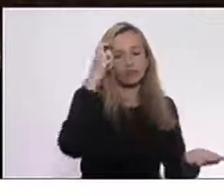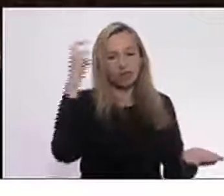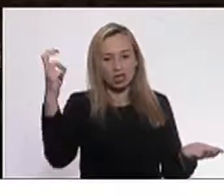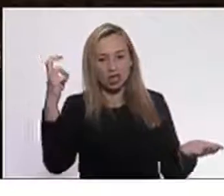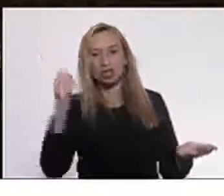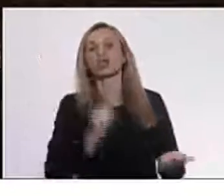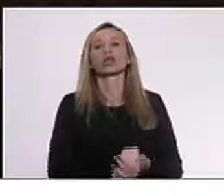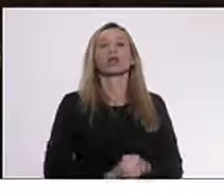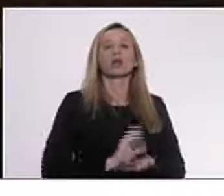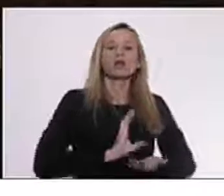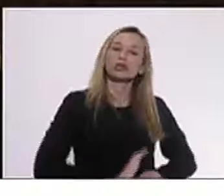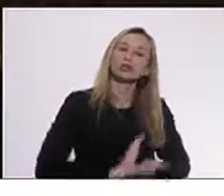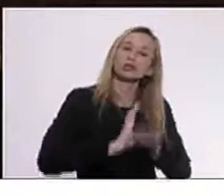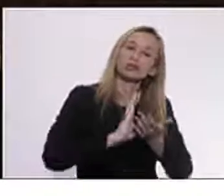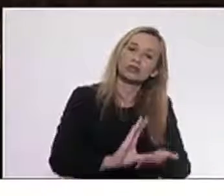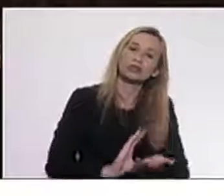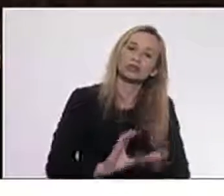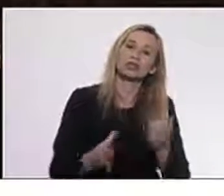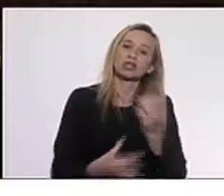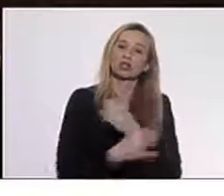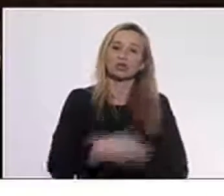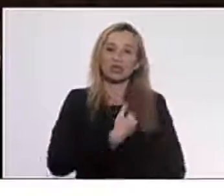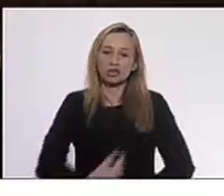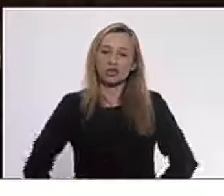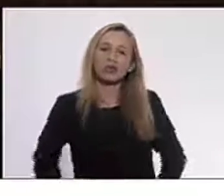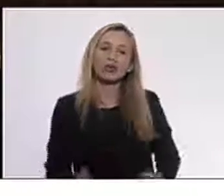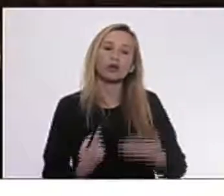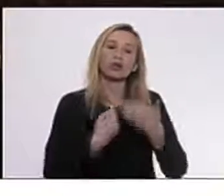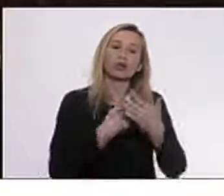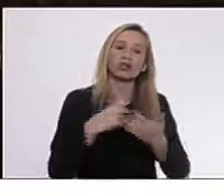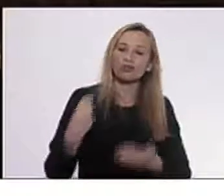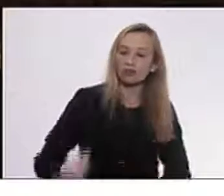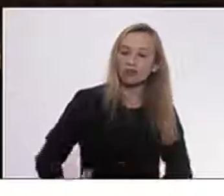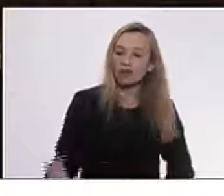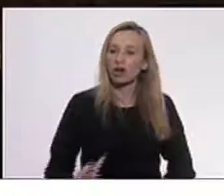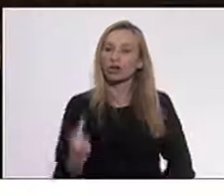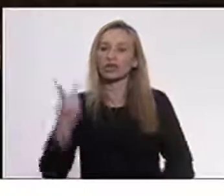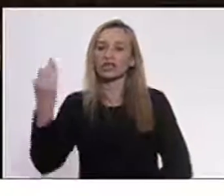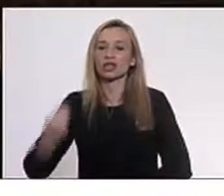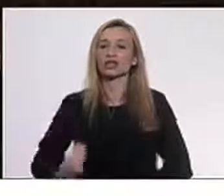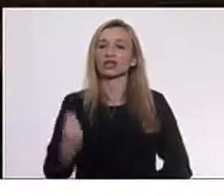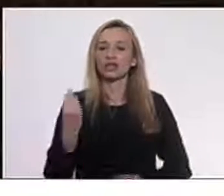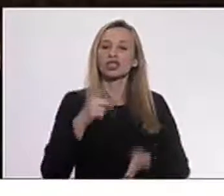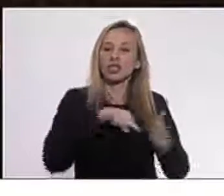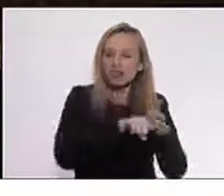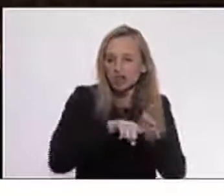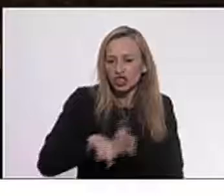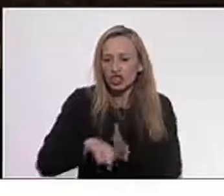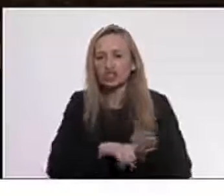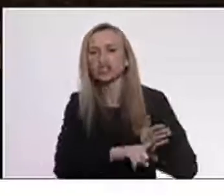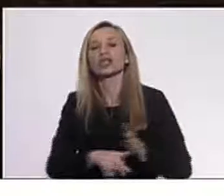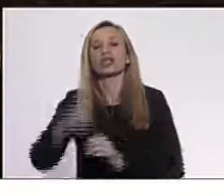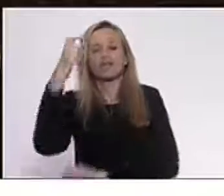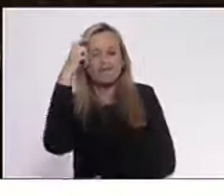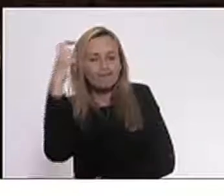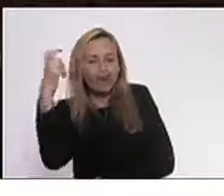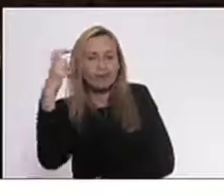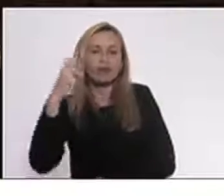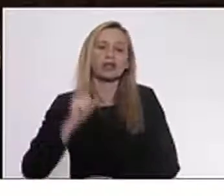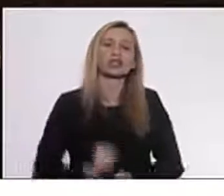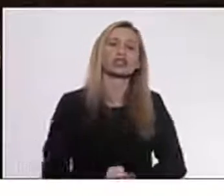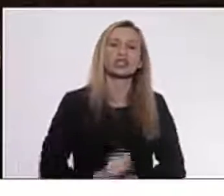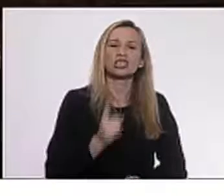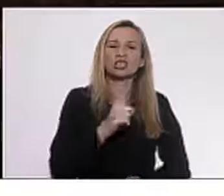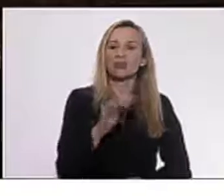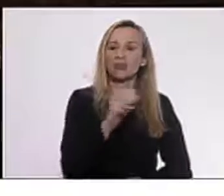sido investidos numa segurança pública que priorize a vida, a investigação, a inteligência, não